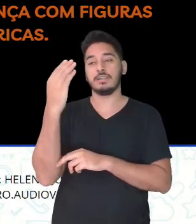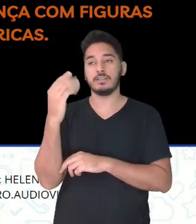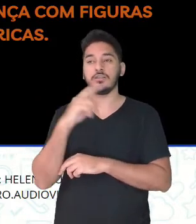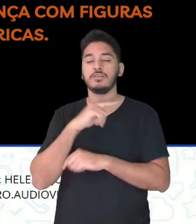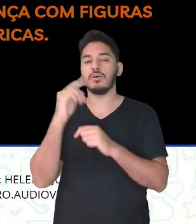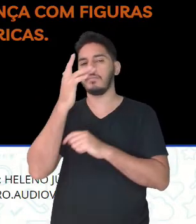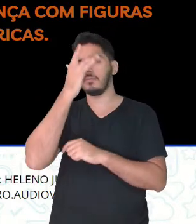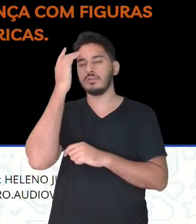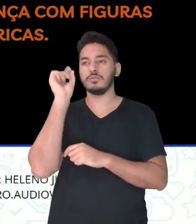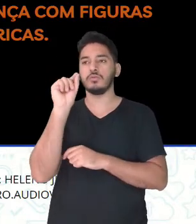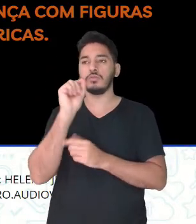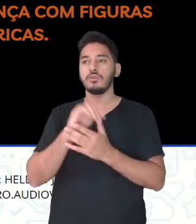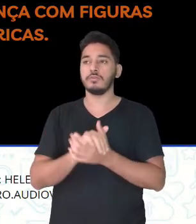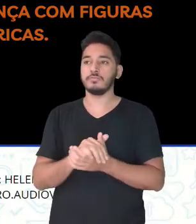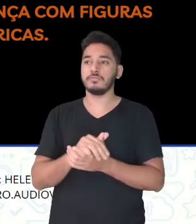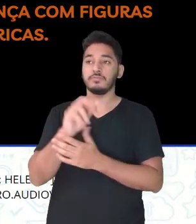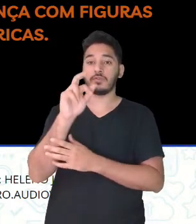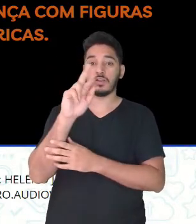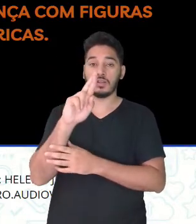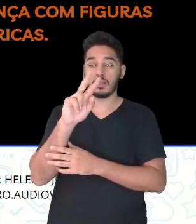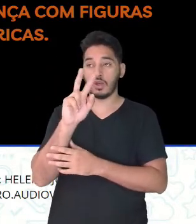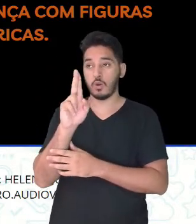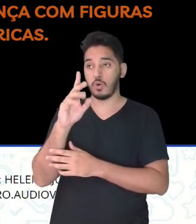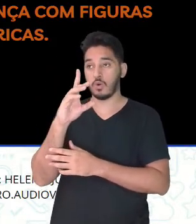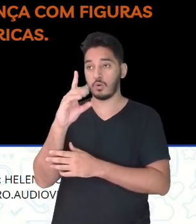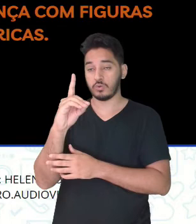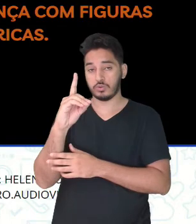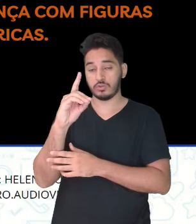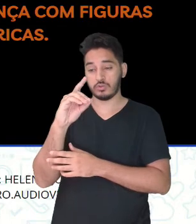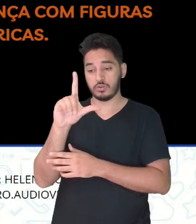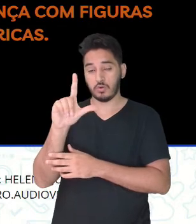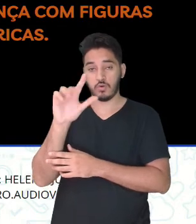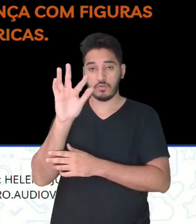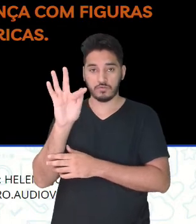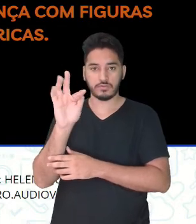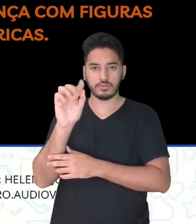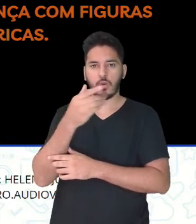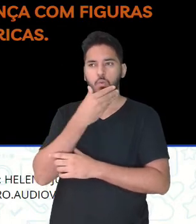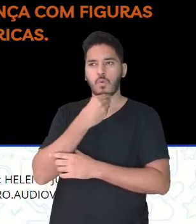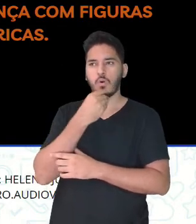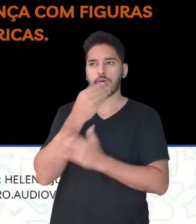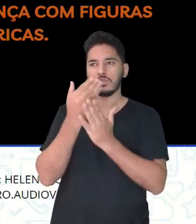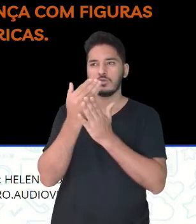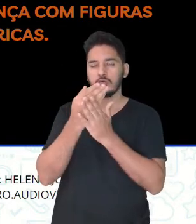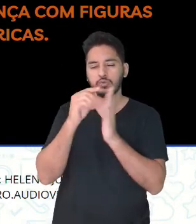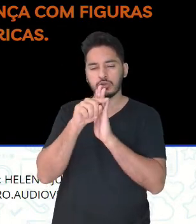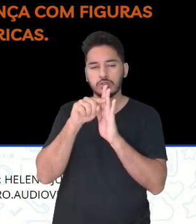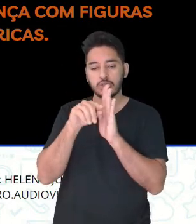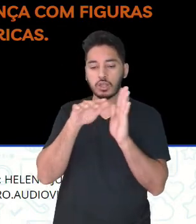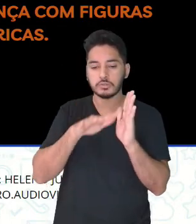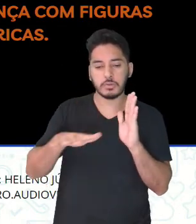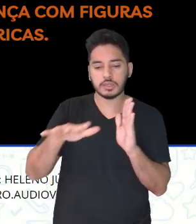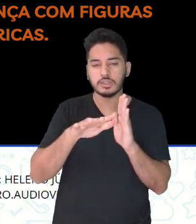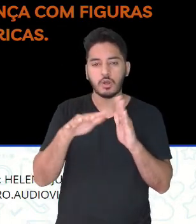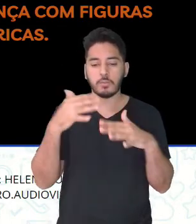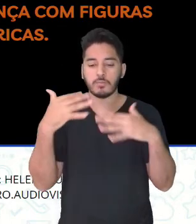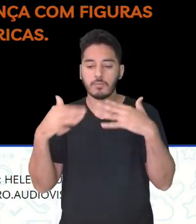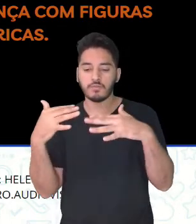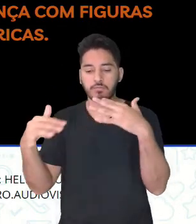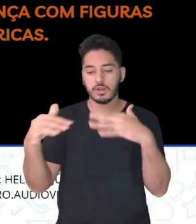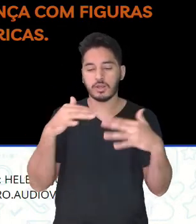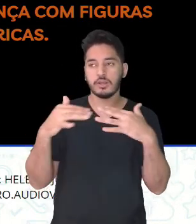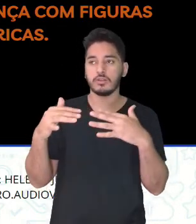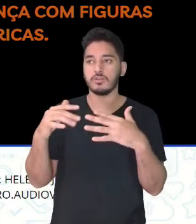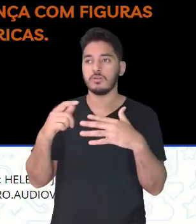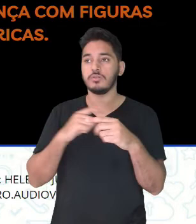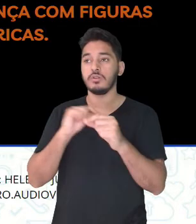cara aí chamado Rudolf Laban, ou Laban, que realizou estudos sobre a organização espacial dos movimentos. Então ele propõe